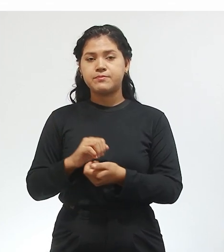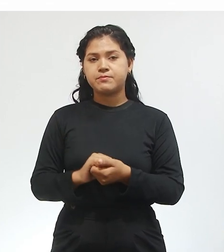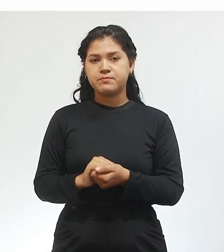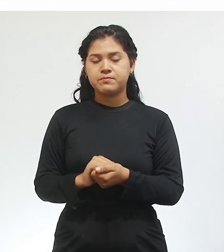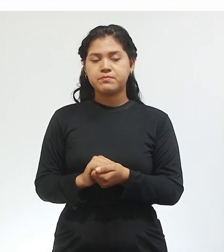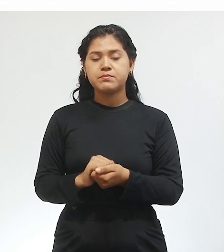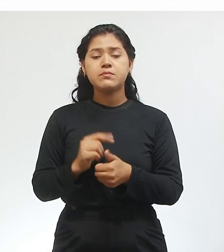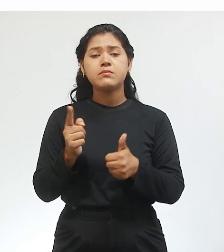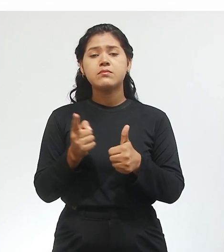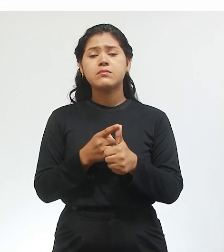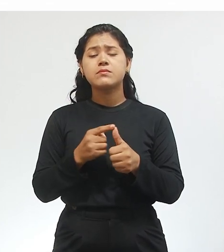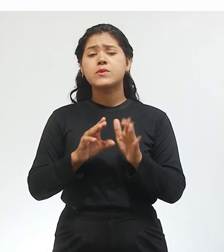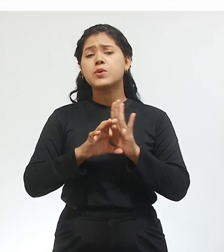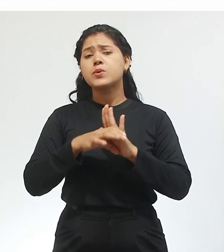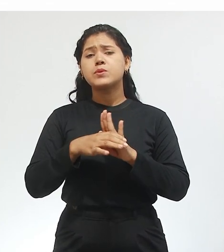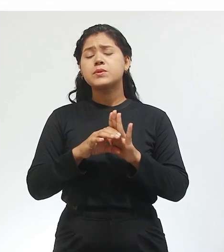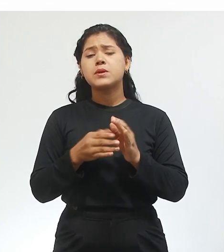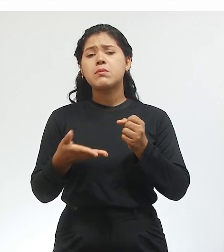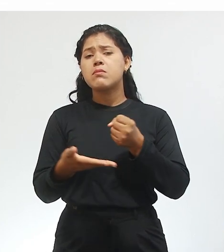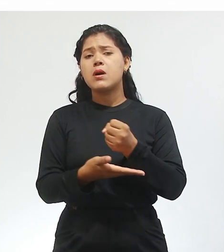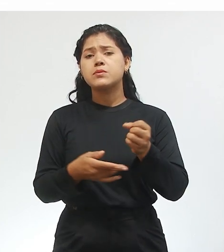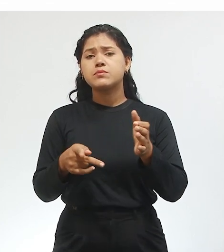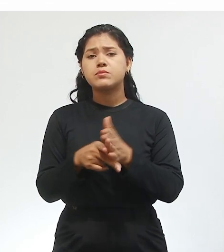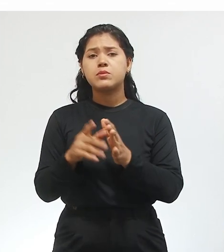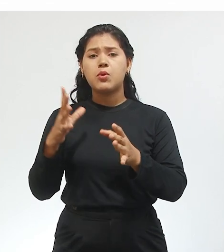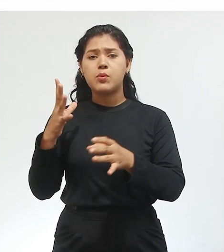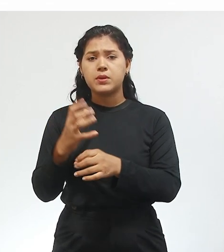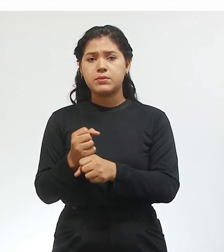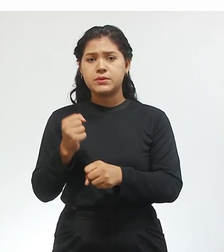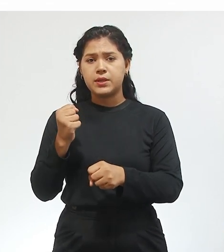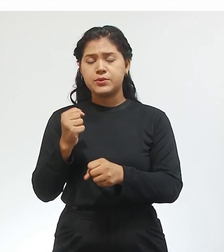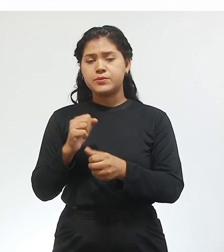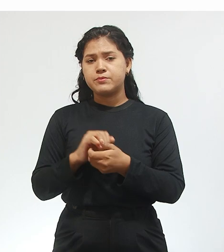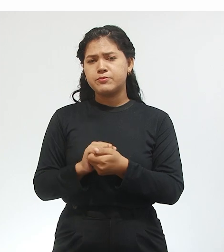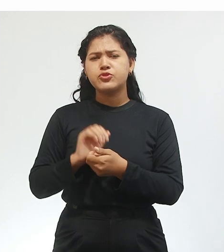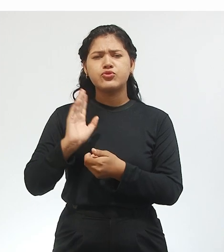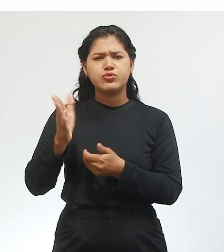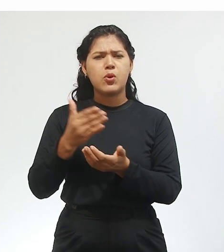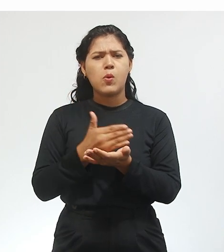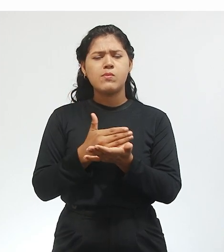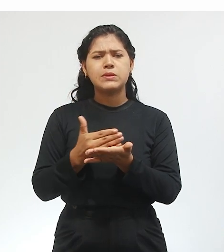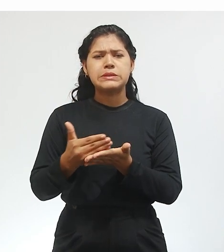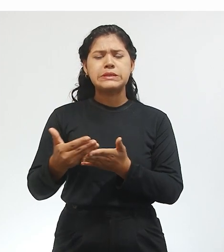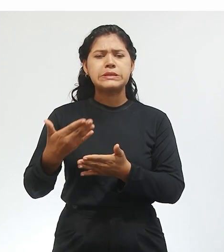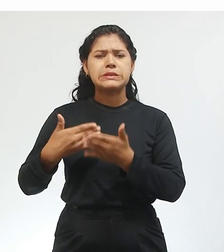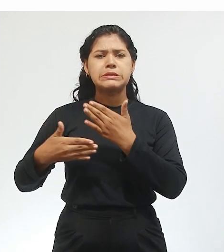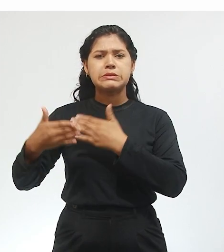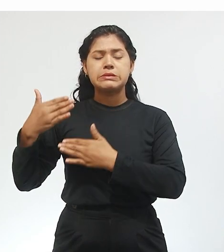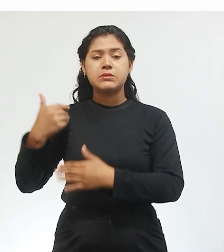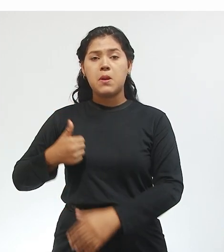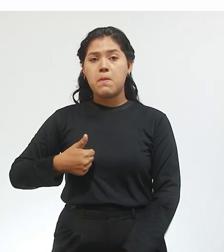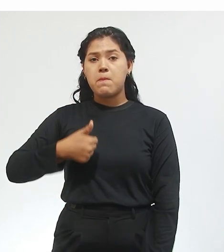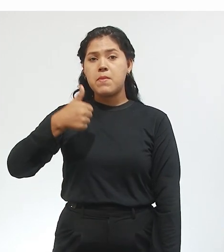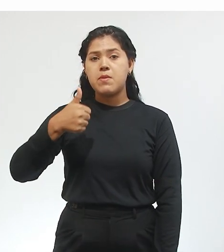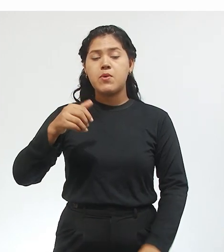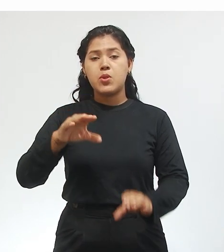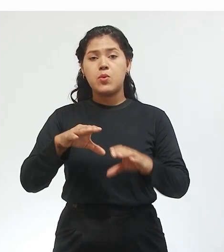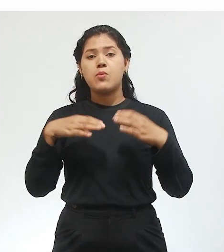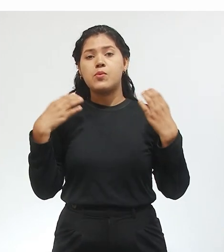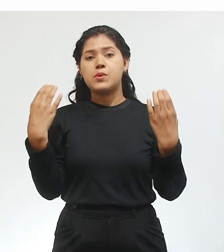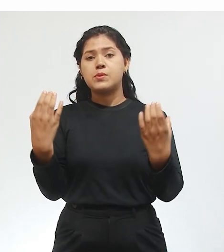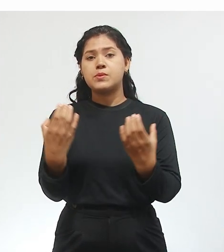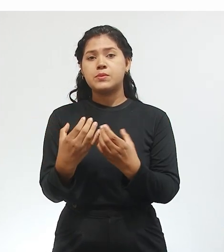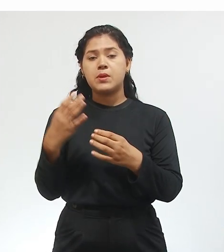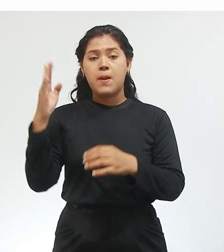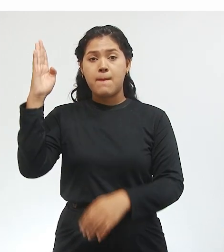conceito de contabilidade. Esse conceito, tá? Ele veio já de a longa data, lá do primeiro congresso de contabilidade,